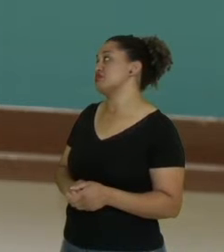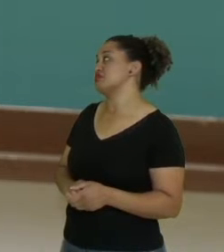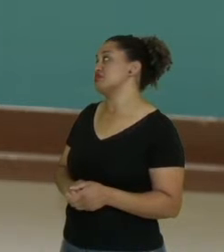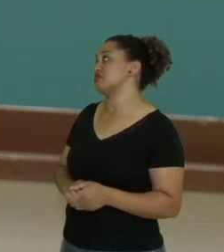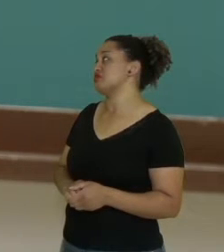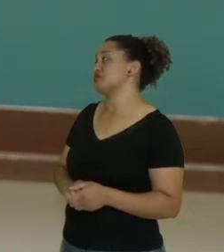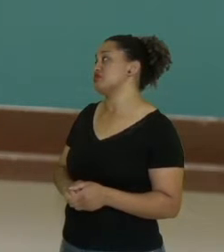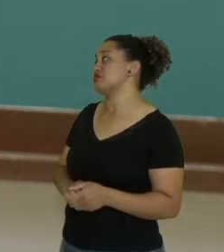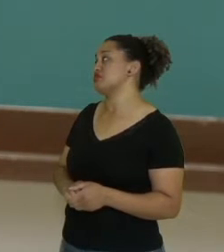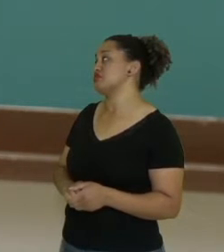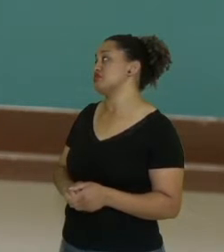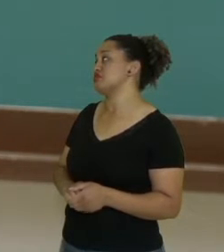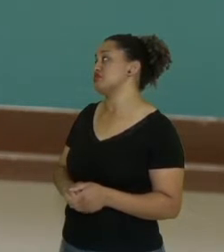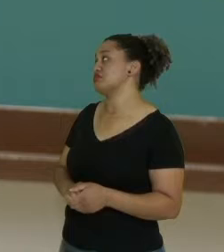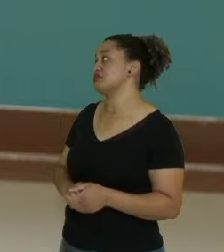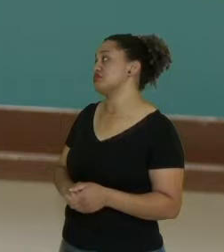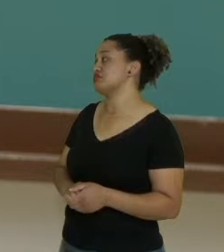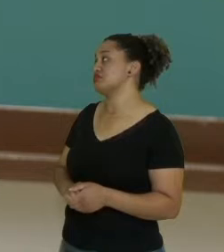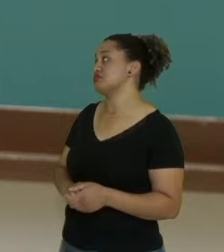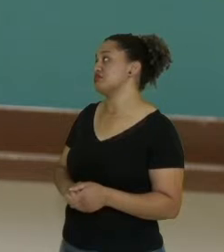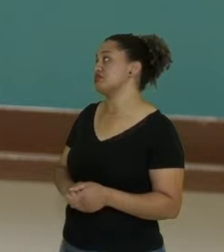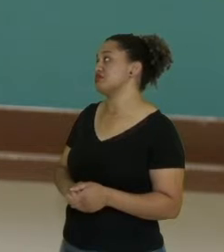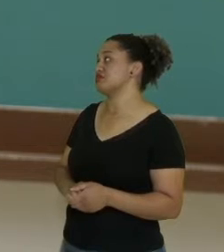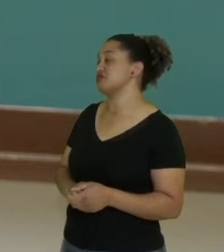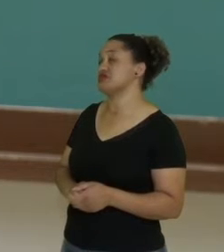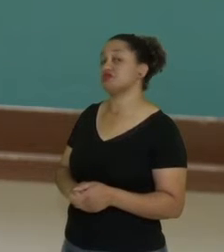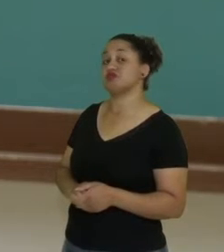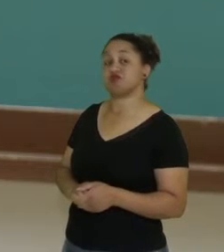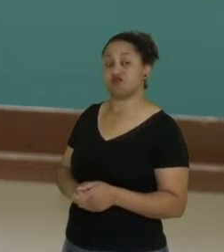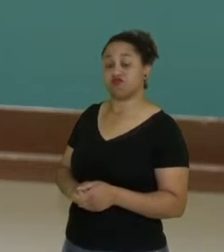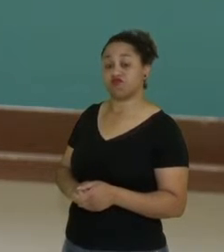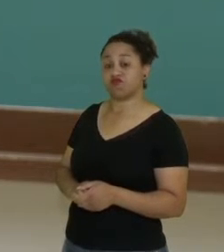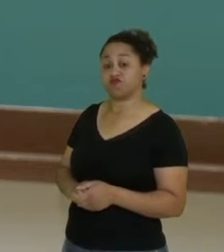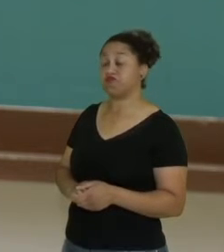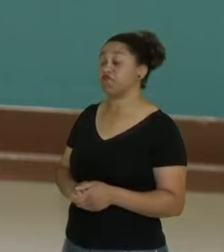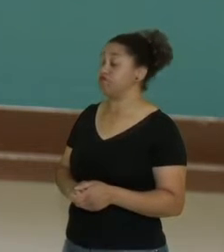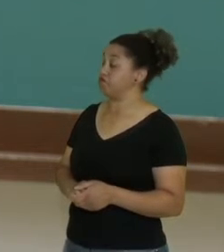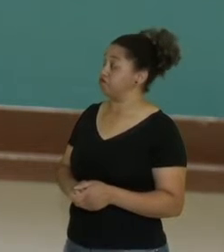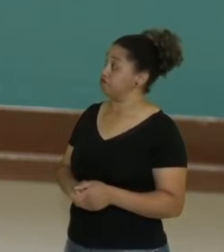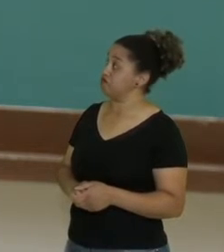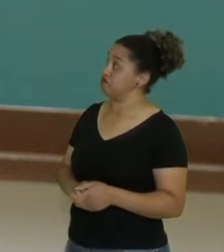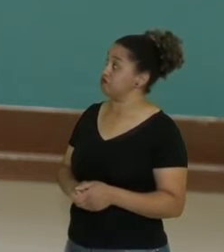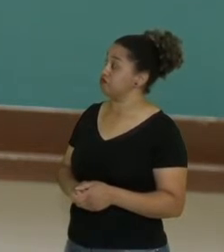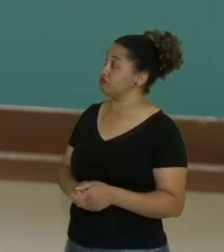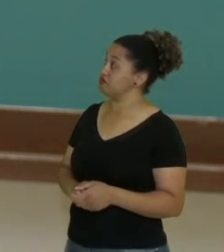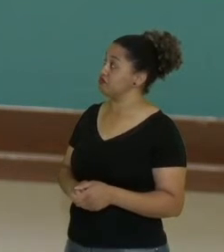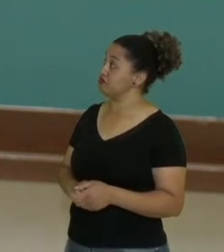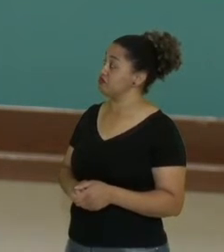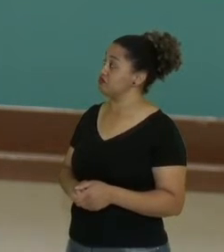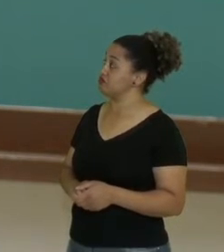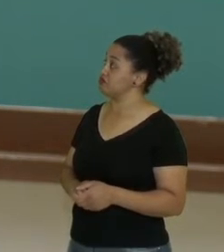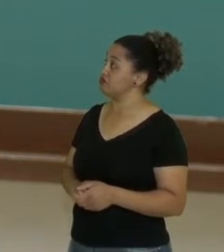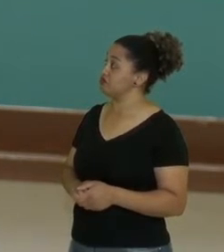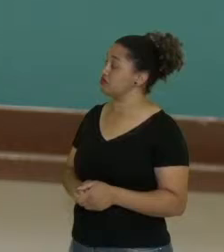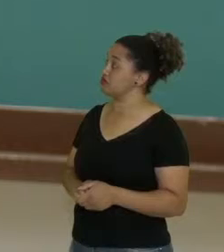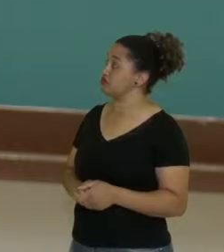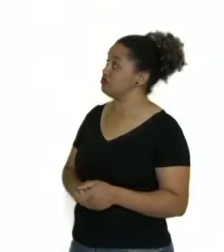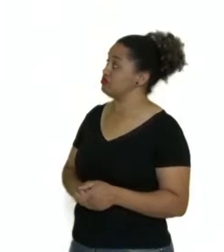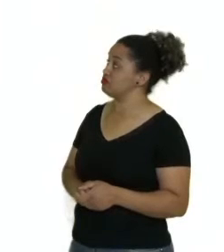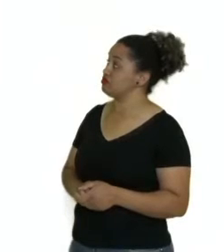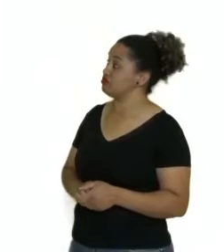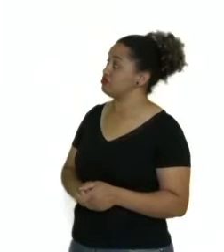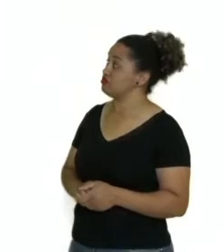vida dos habitantes. A primeira proposta se refere à implantação do pedágio urbano, que está em voga em Londres